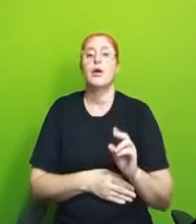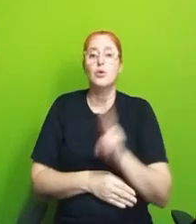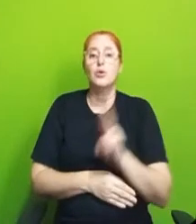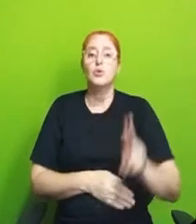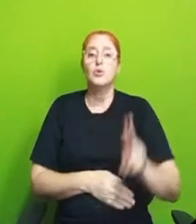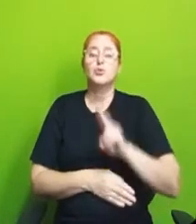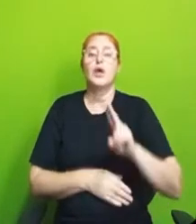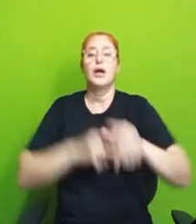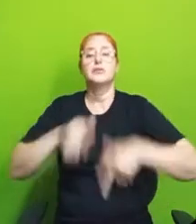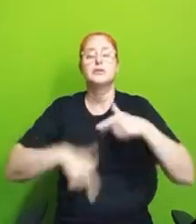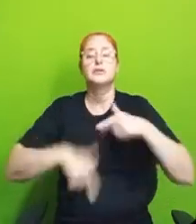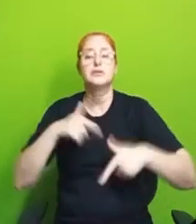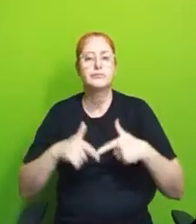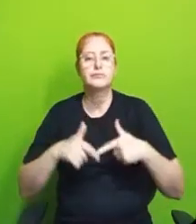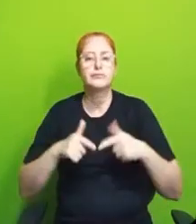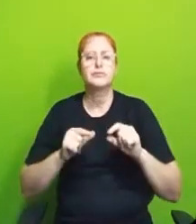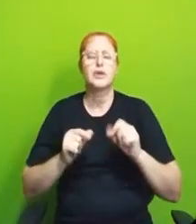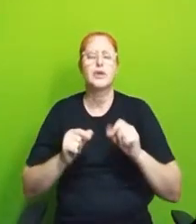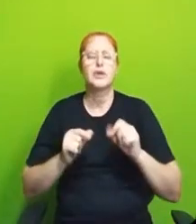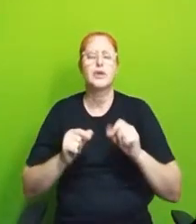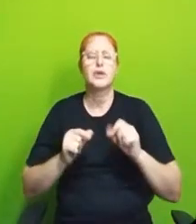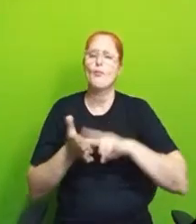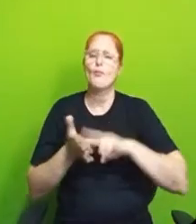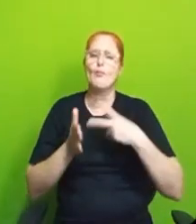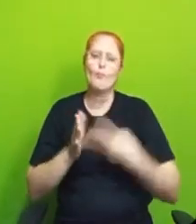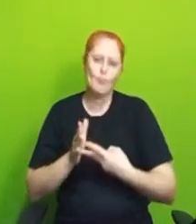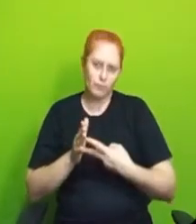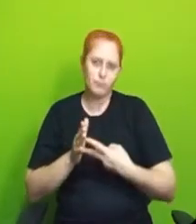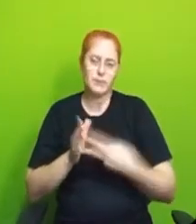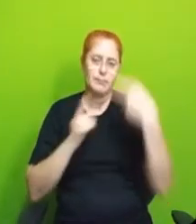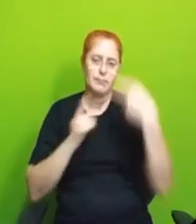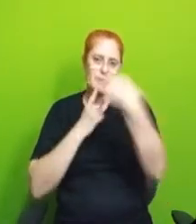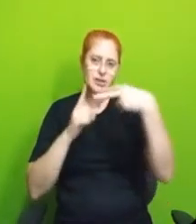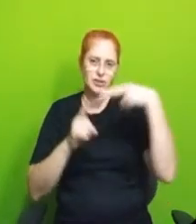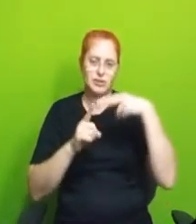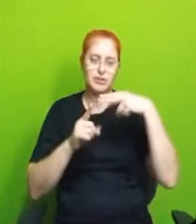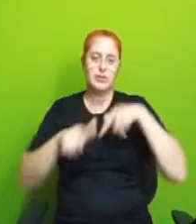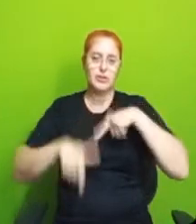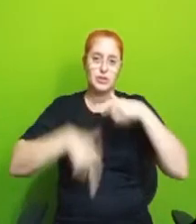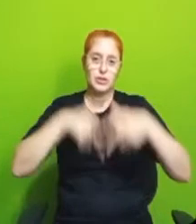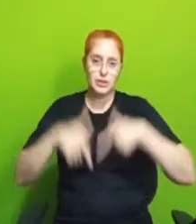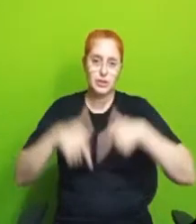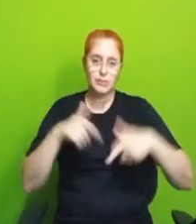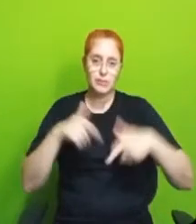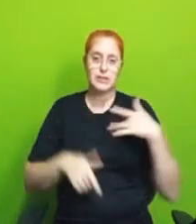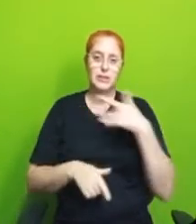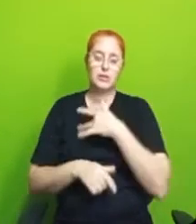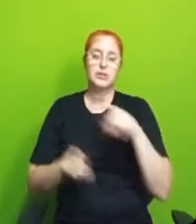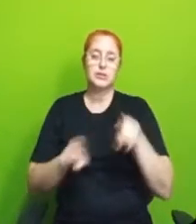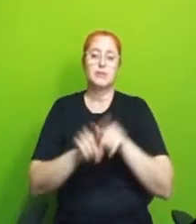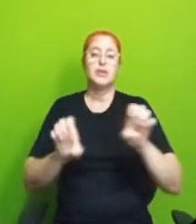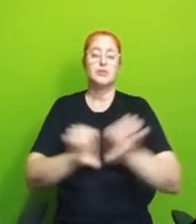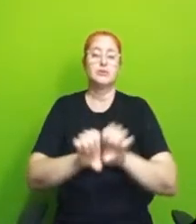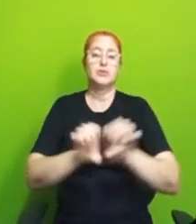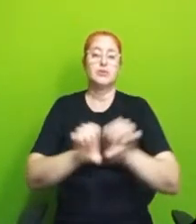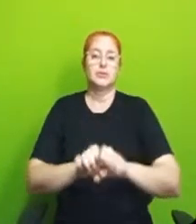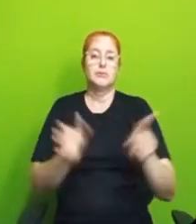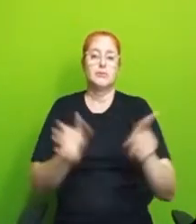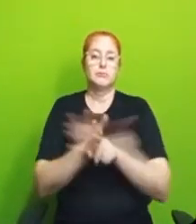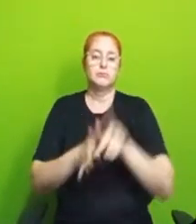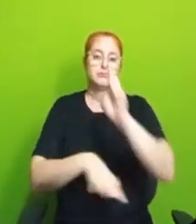o que isso significa do ponto de vista da ação da política de saúde e do ponto de vista da estruturação do próprio Estado. Então, a